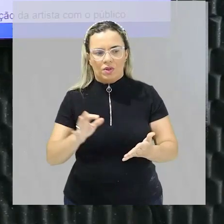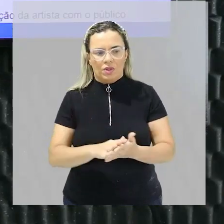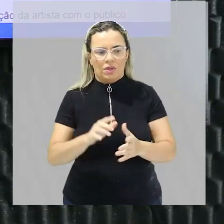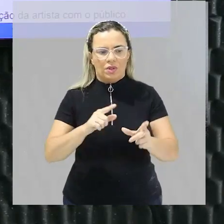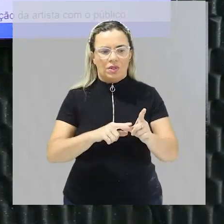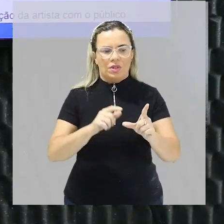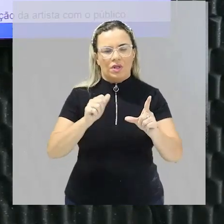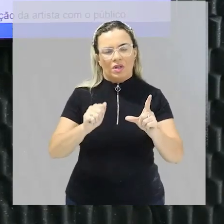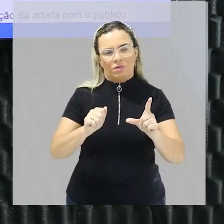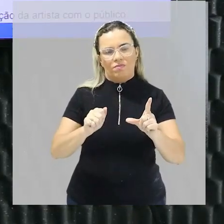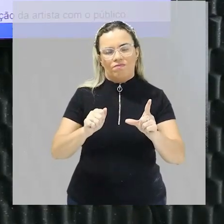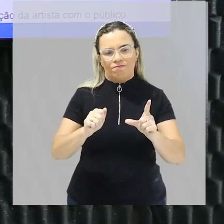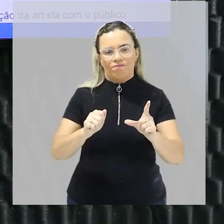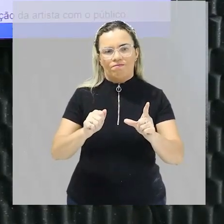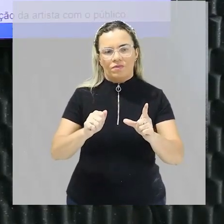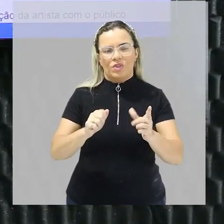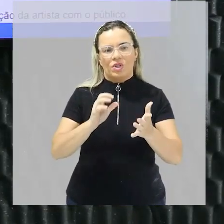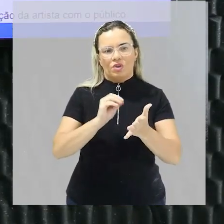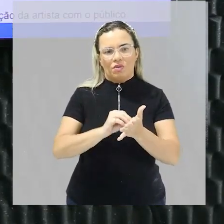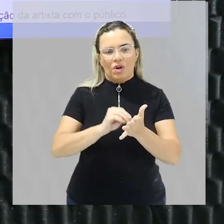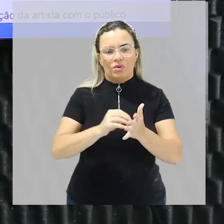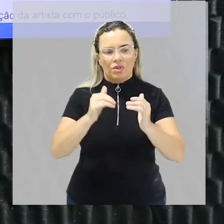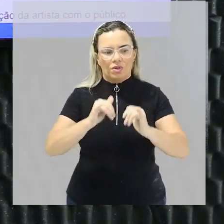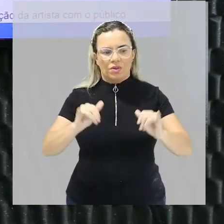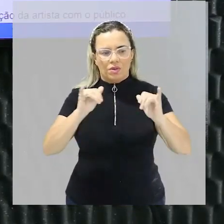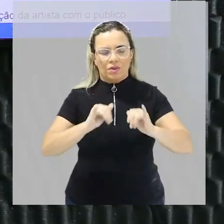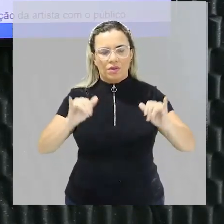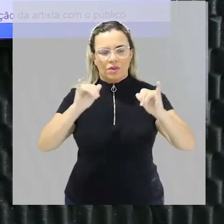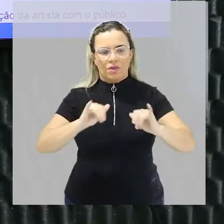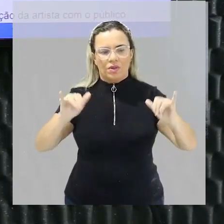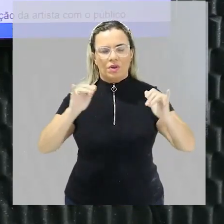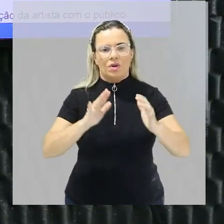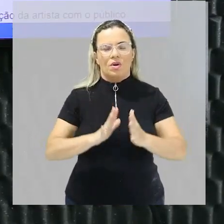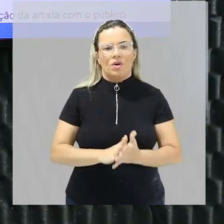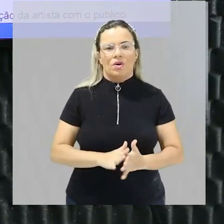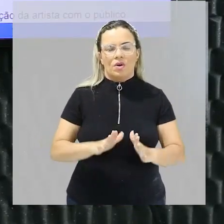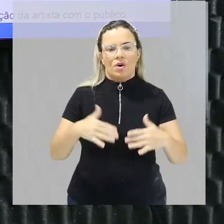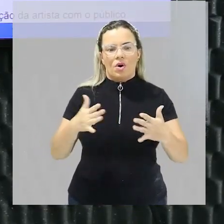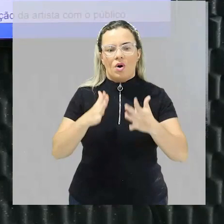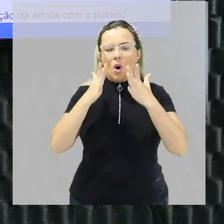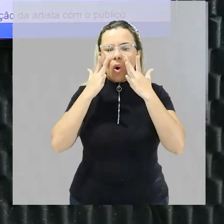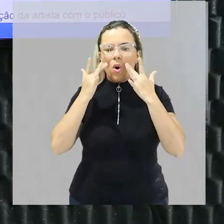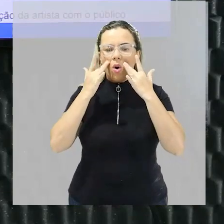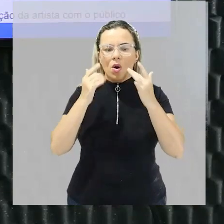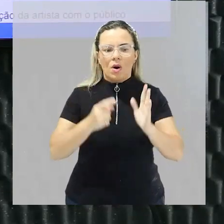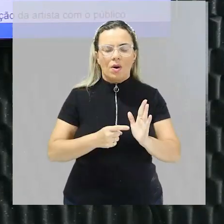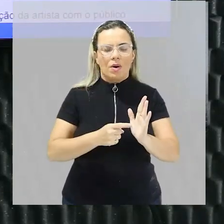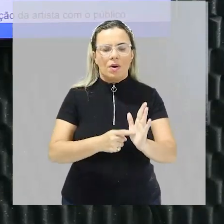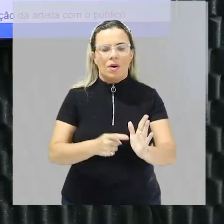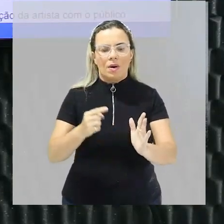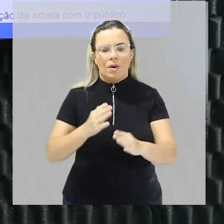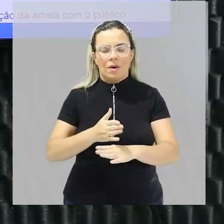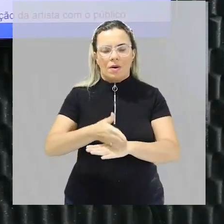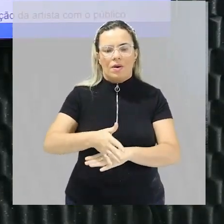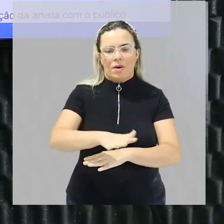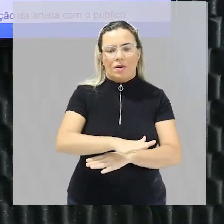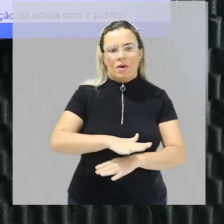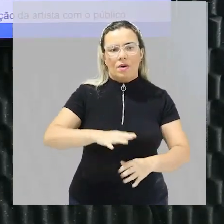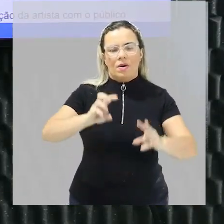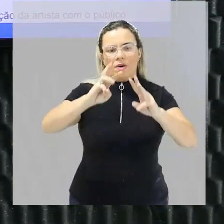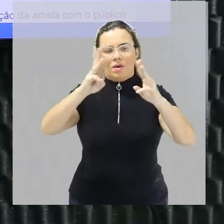letra A. Até a forma como a arte está sendo estabelecida, que ela vai adentrar ao